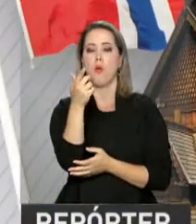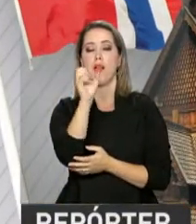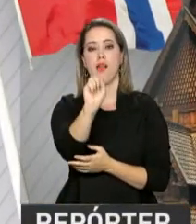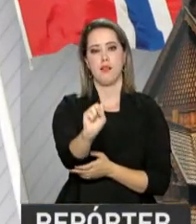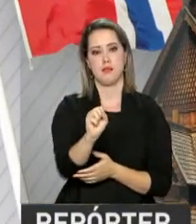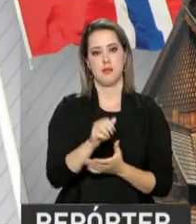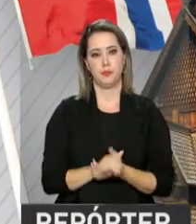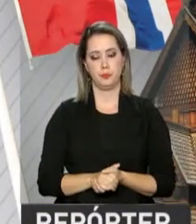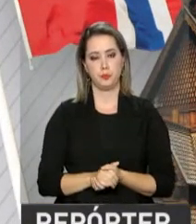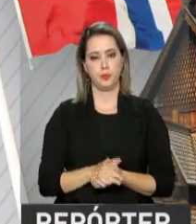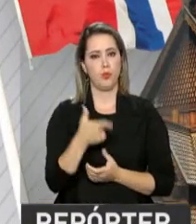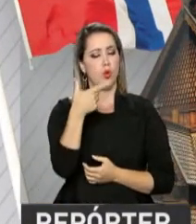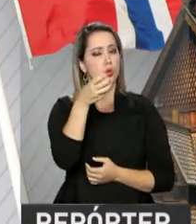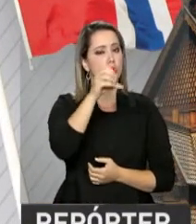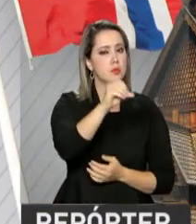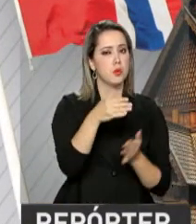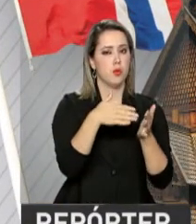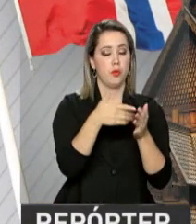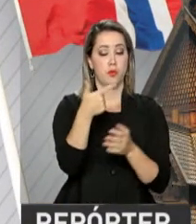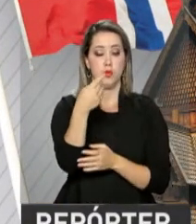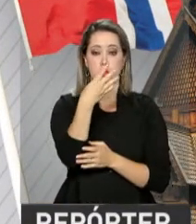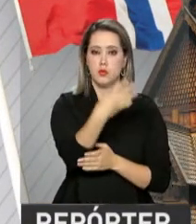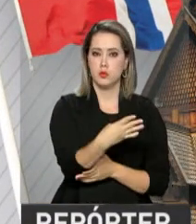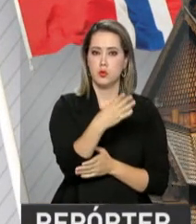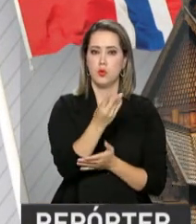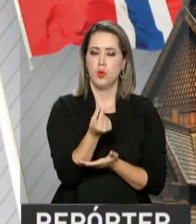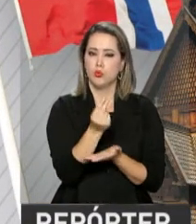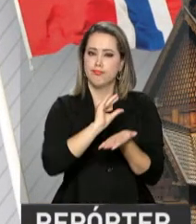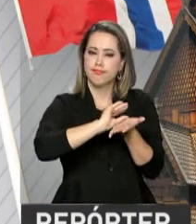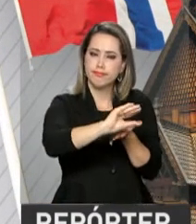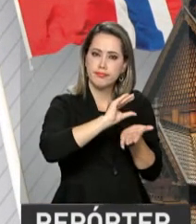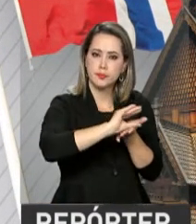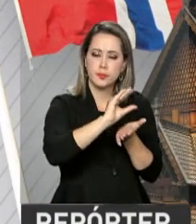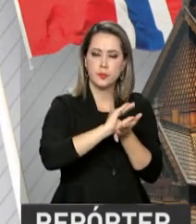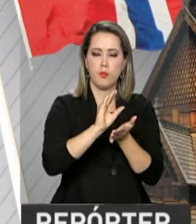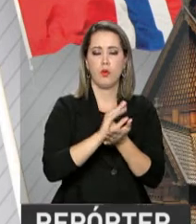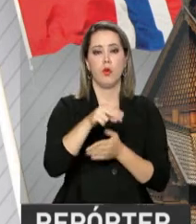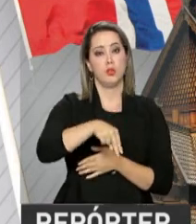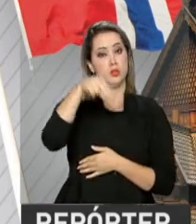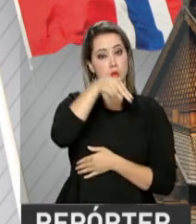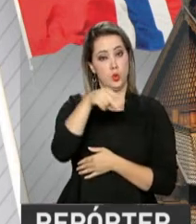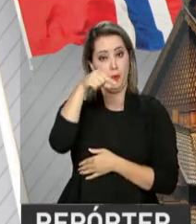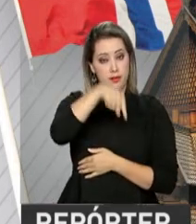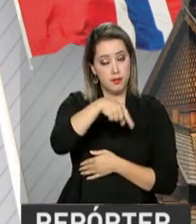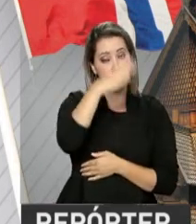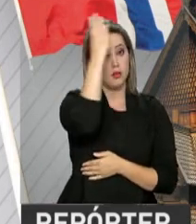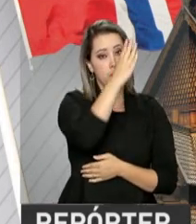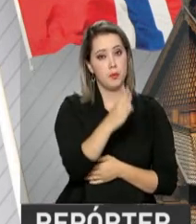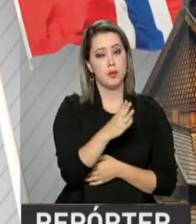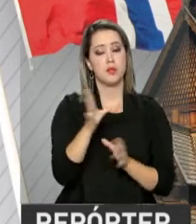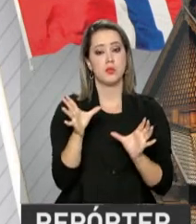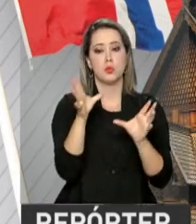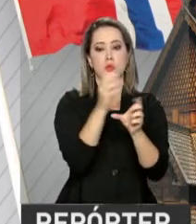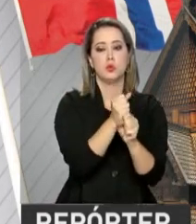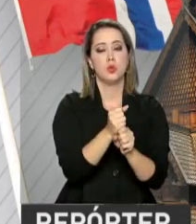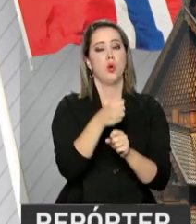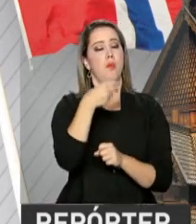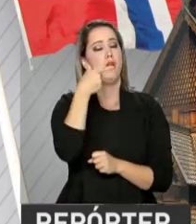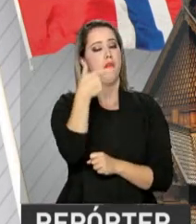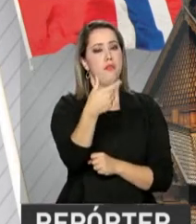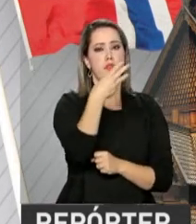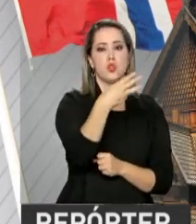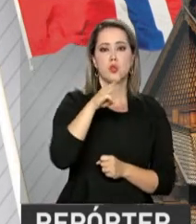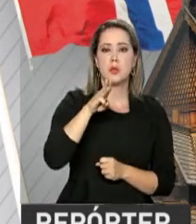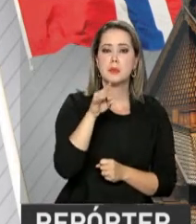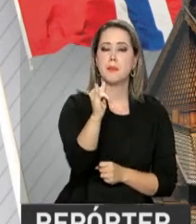2009 e 2014 o estoque de investimentos da noruega no brasil soma 23 bilhões de dólares são